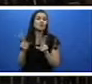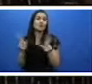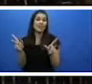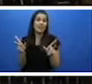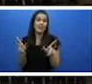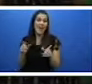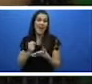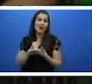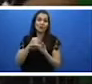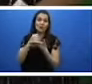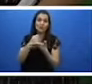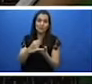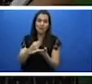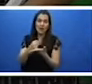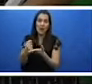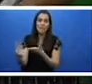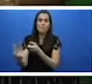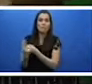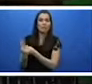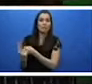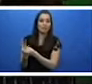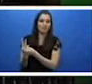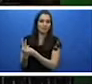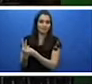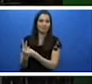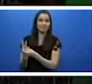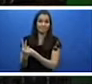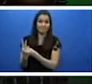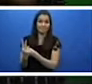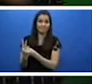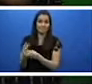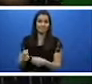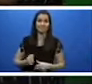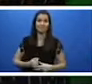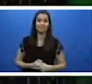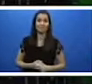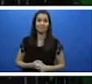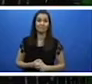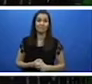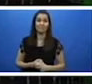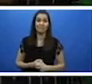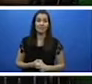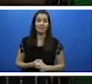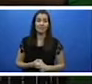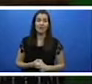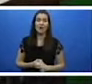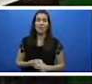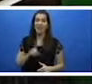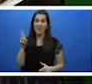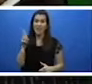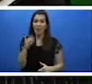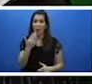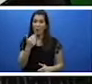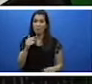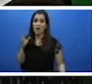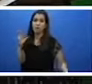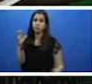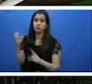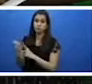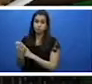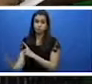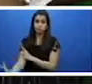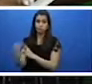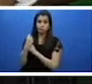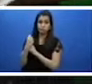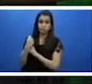auxiliar na proteção. Mas a camuflagem serve para ela se proteger do ataque de predadores, tá?